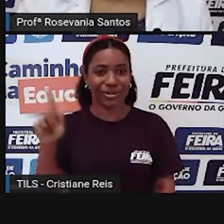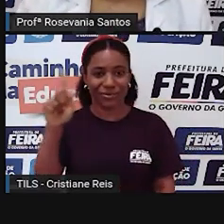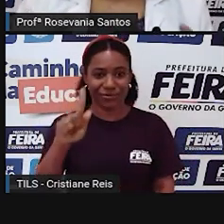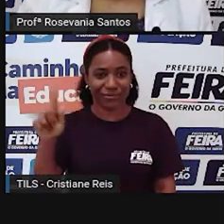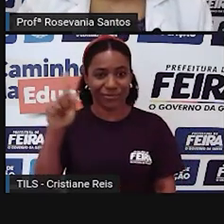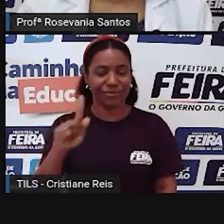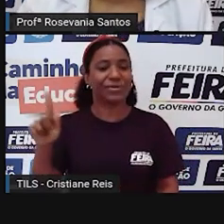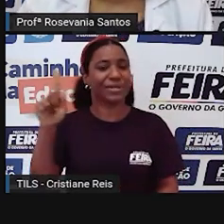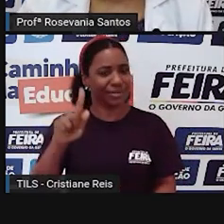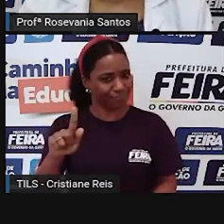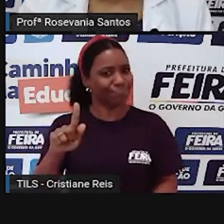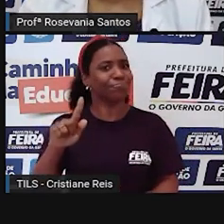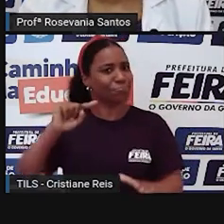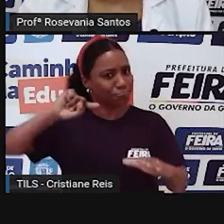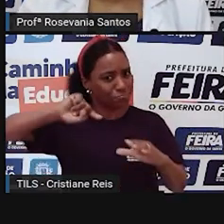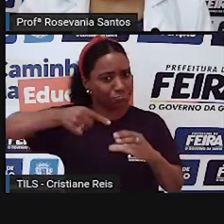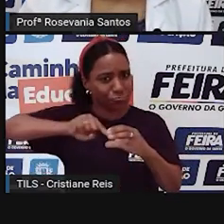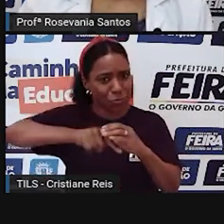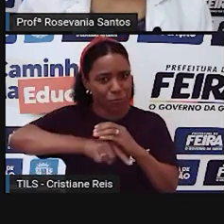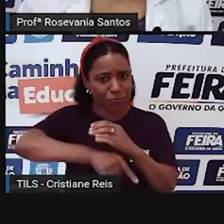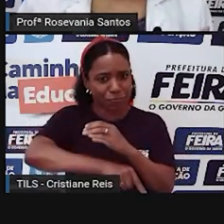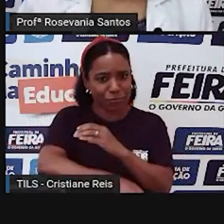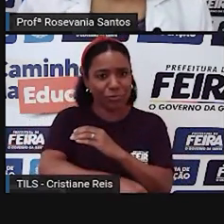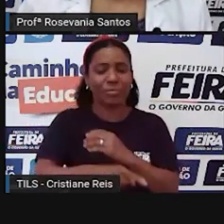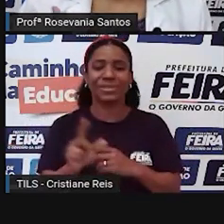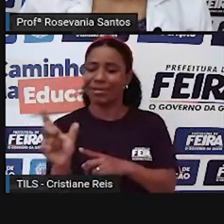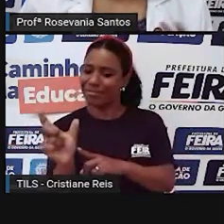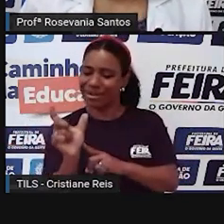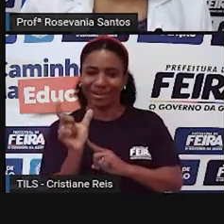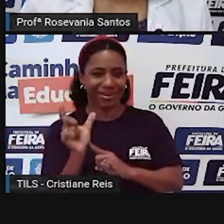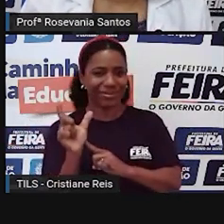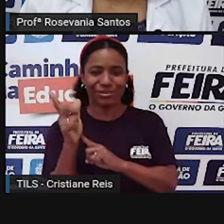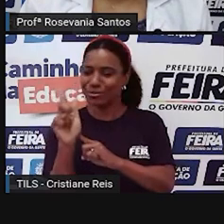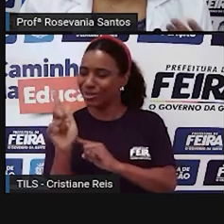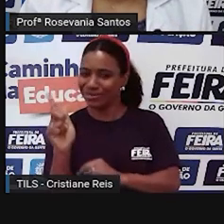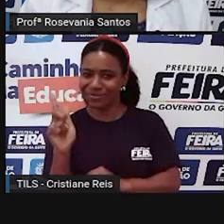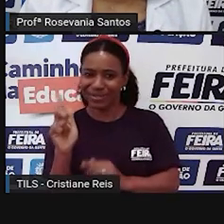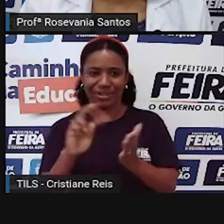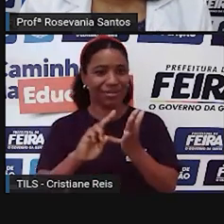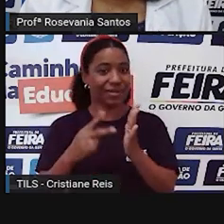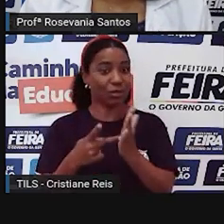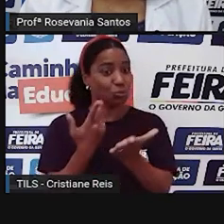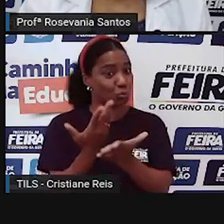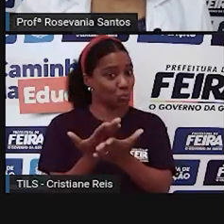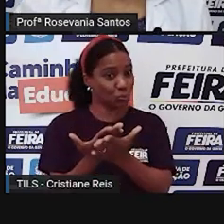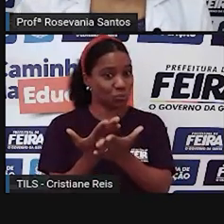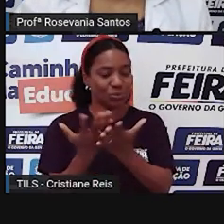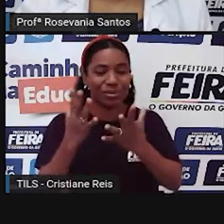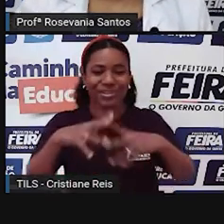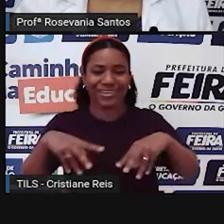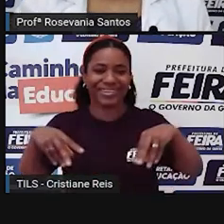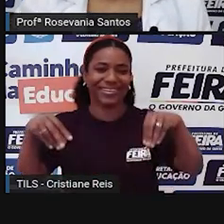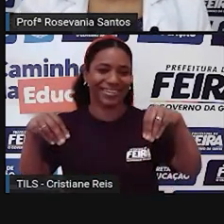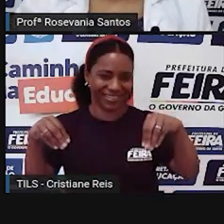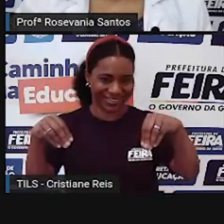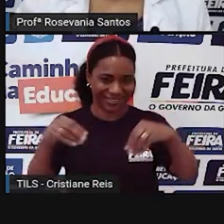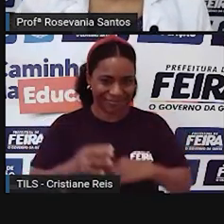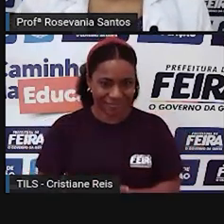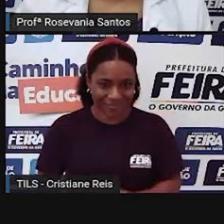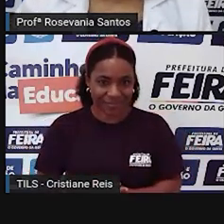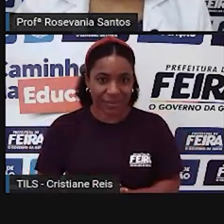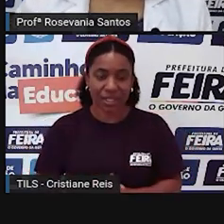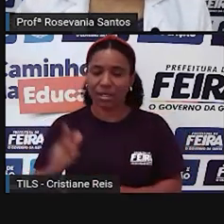amplia mais, mas entendendo a própria palavra, né, seria descrição da terra, estudo da terra. E a geografia,